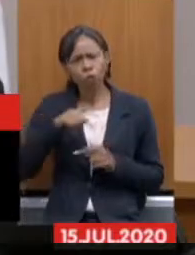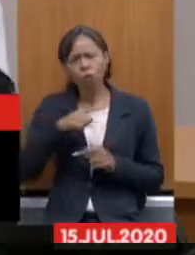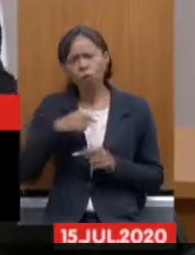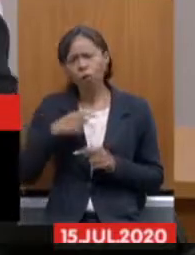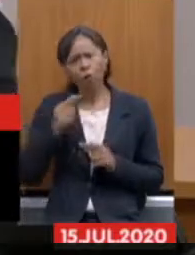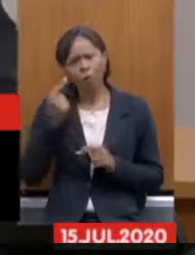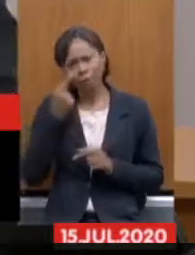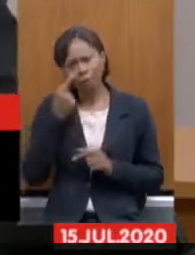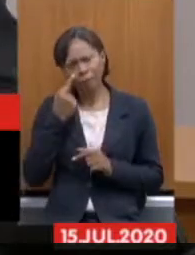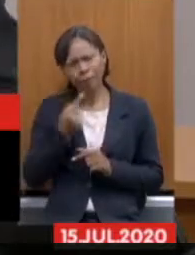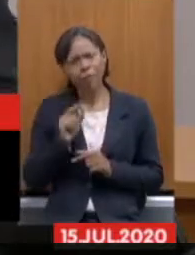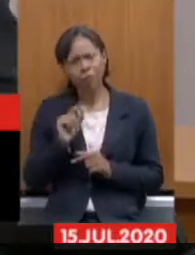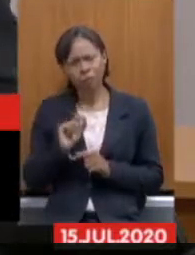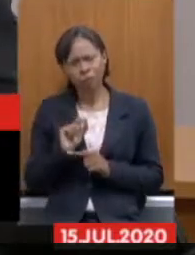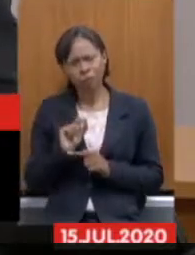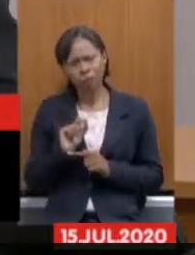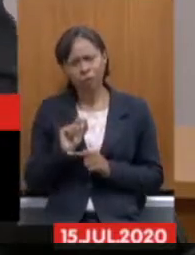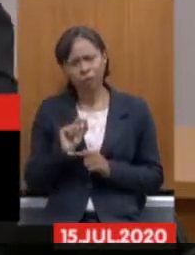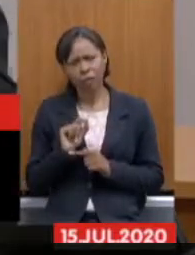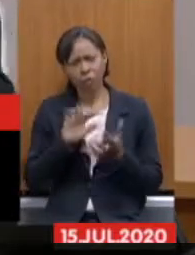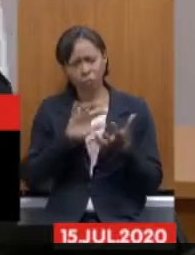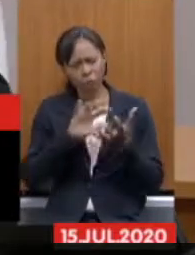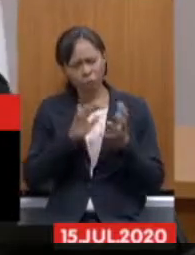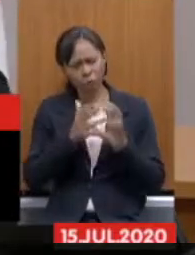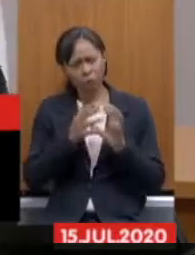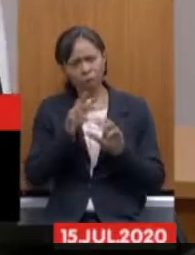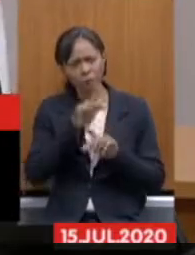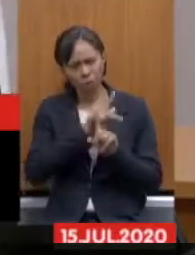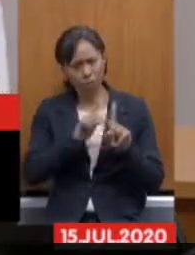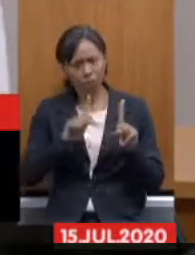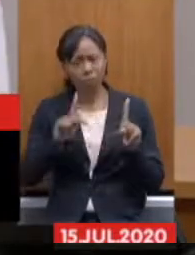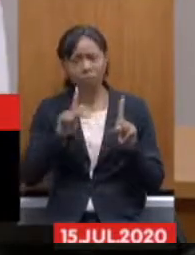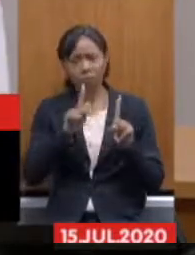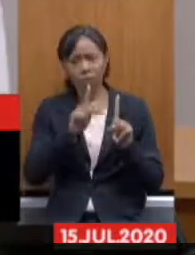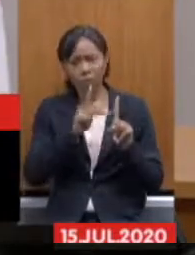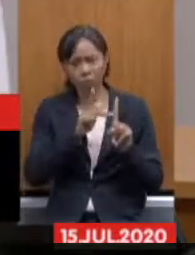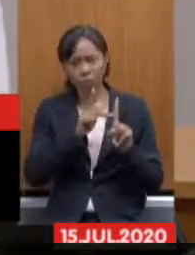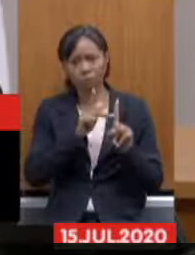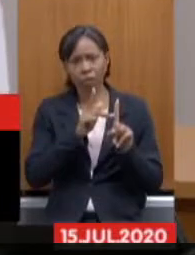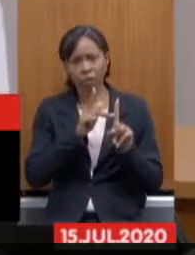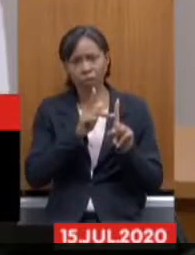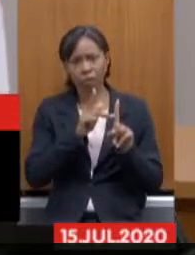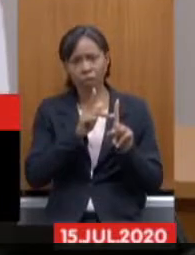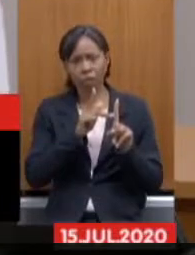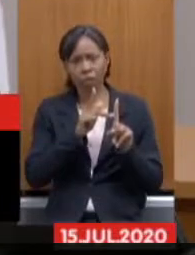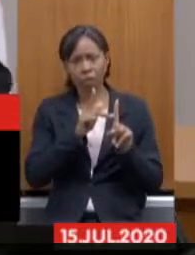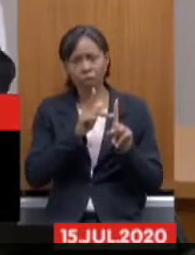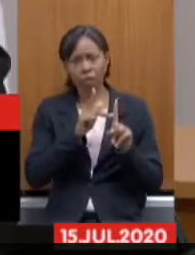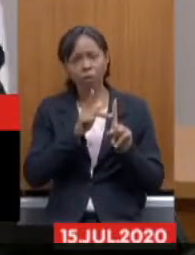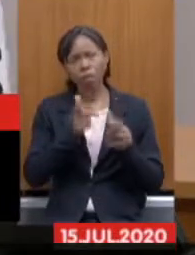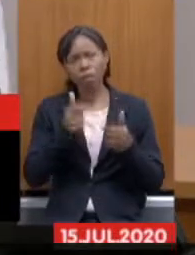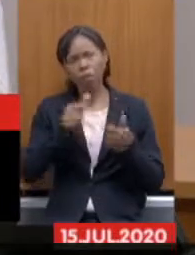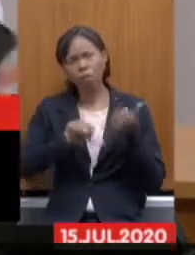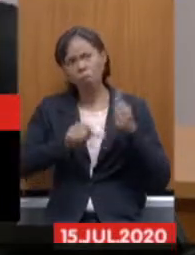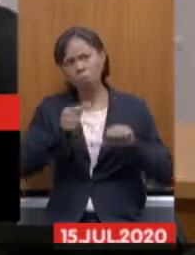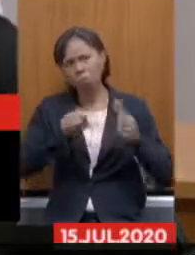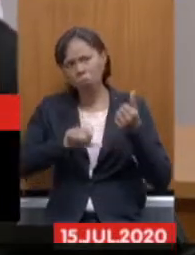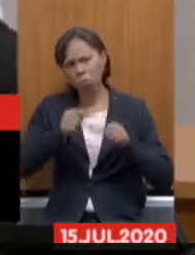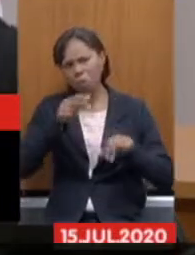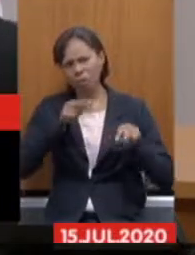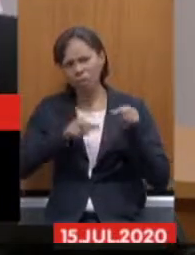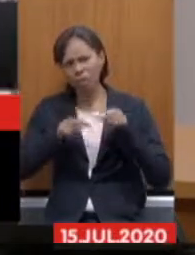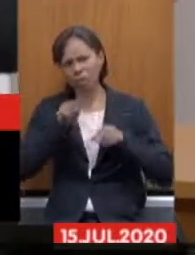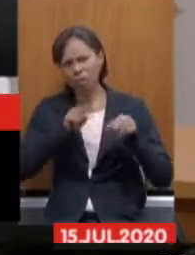aqui e é uma reforma da previdência que na nossa avaliação e